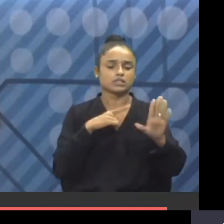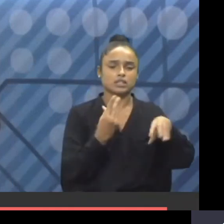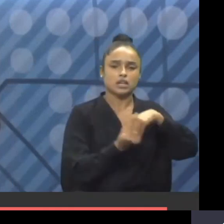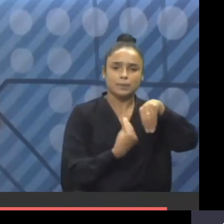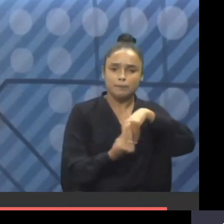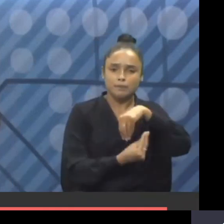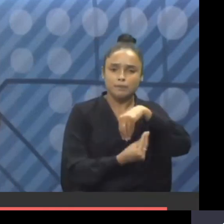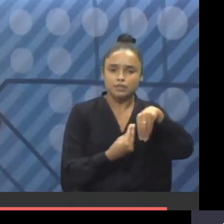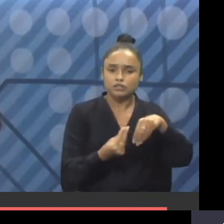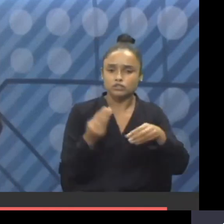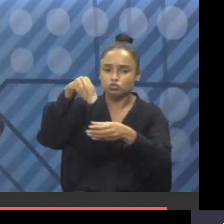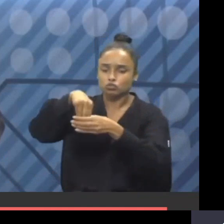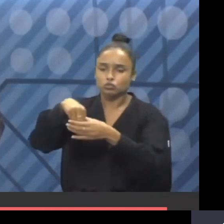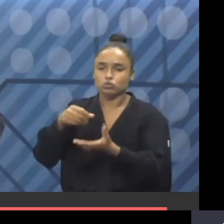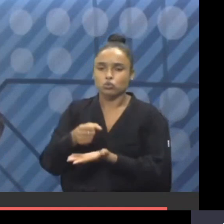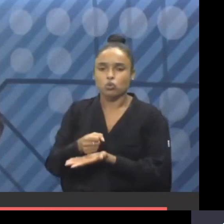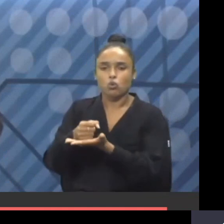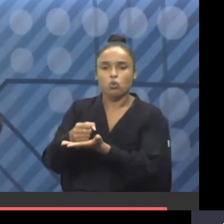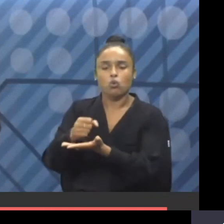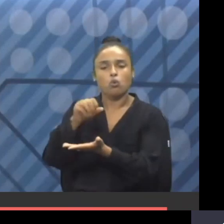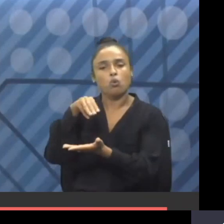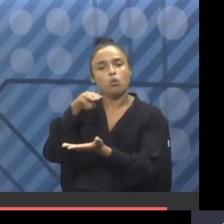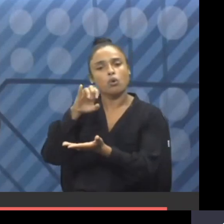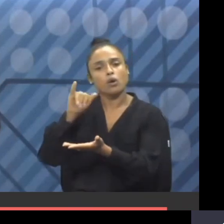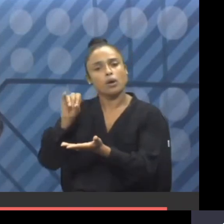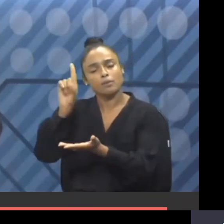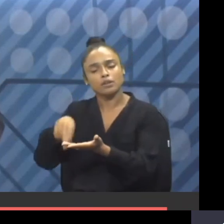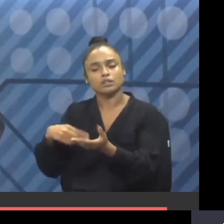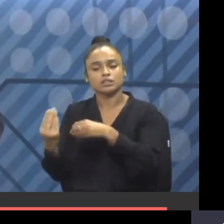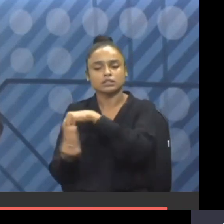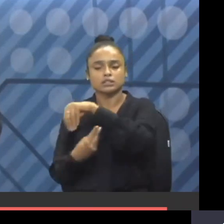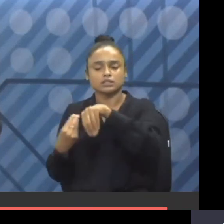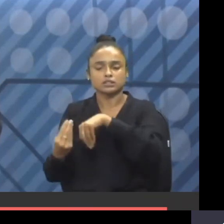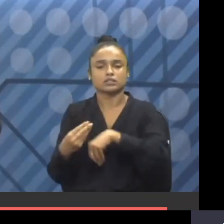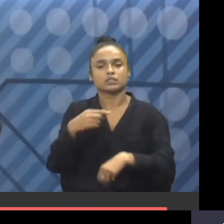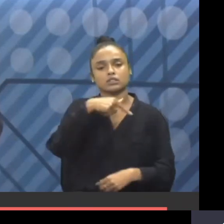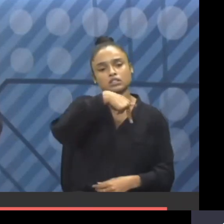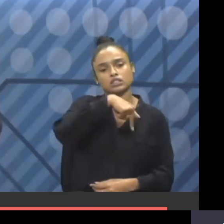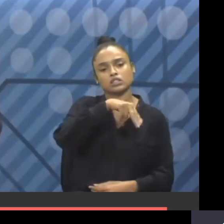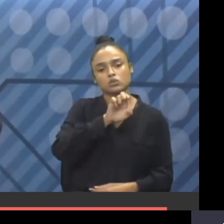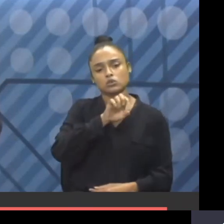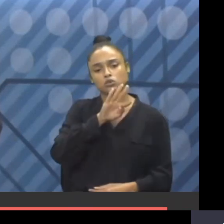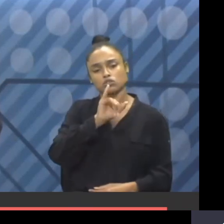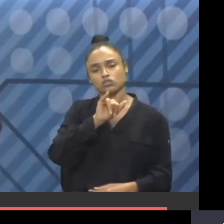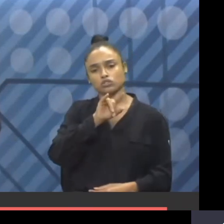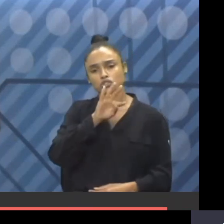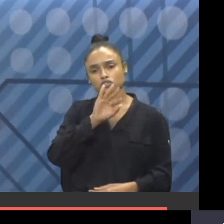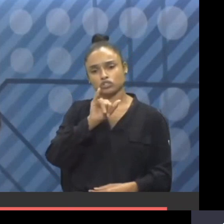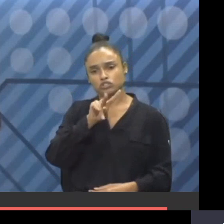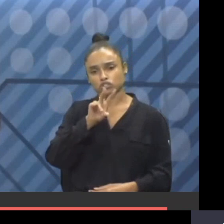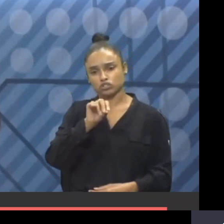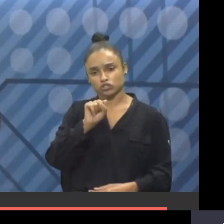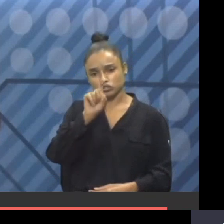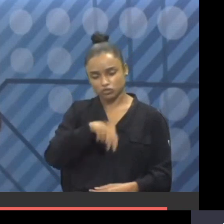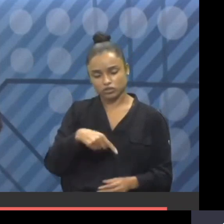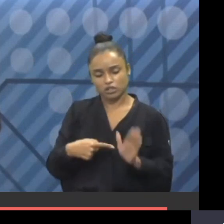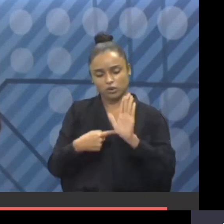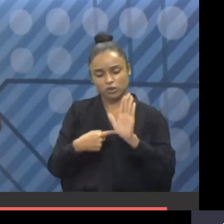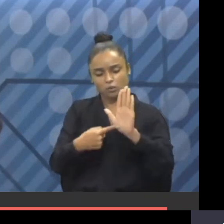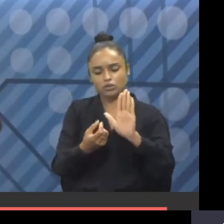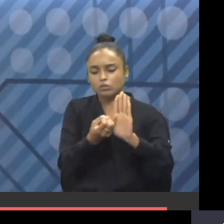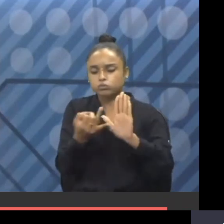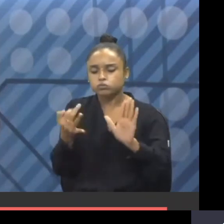composto em um meio, e os testes quantitativos, eles vão indicar para a gente a quantidade daquele composto no meio. Então, nós